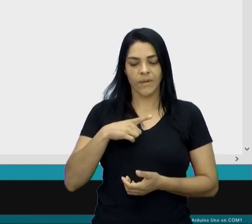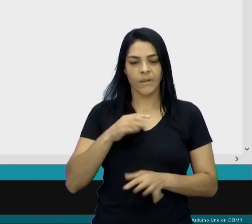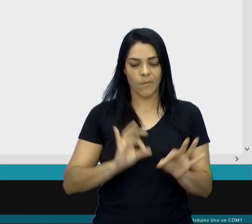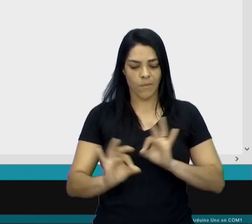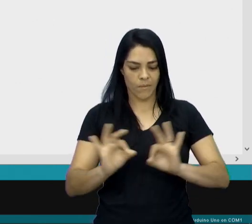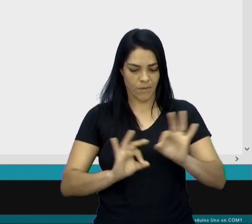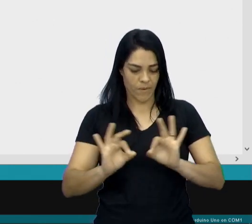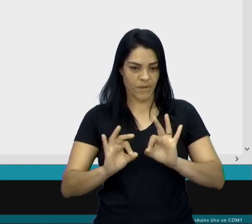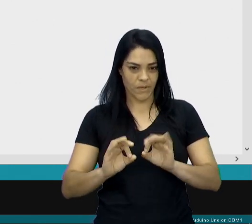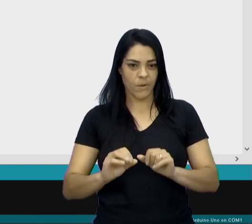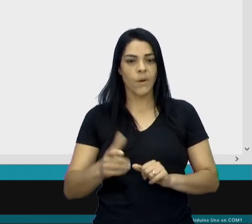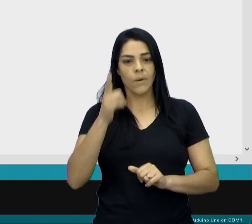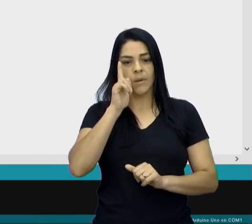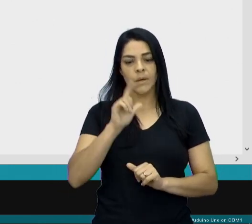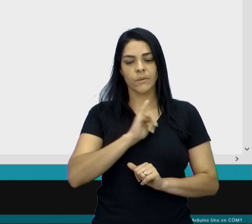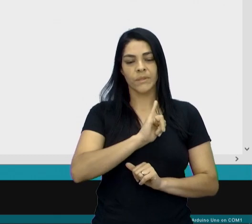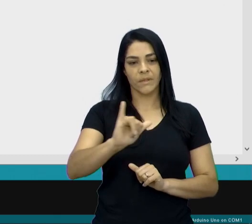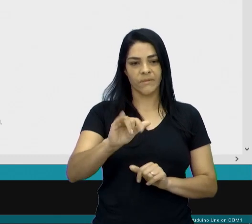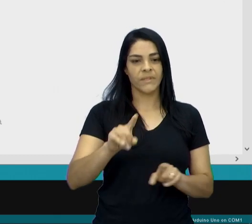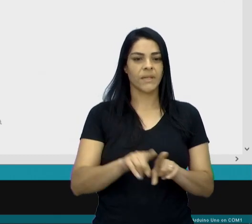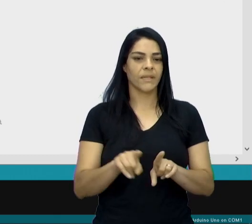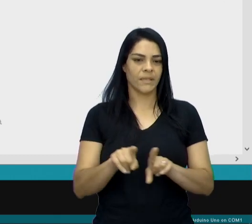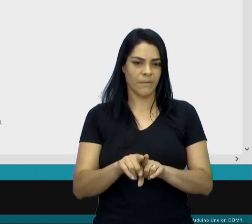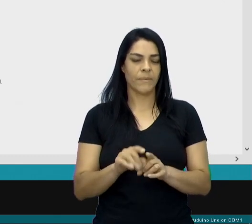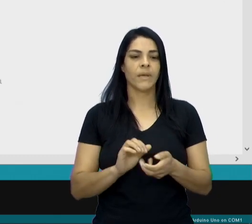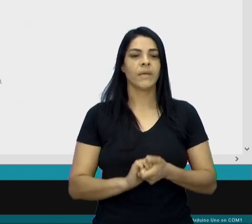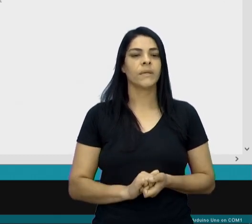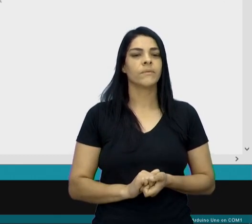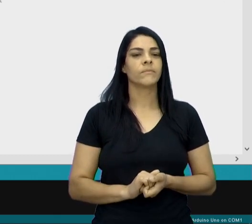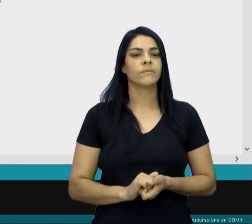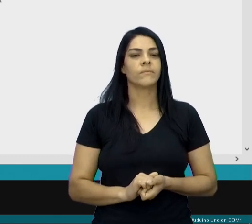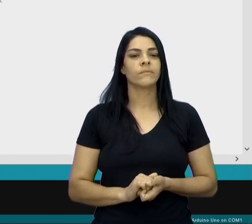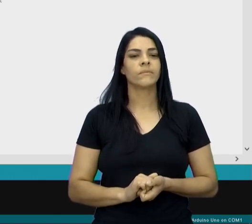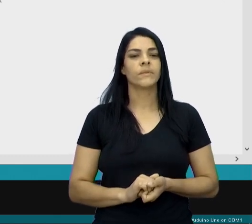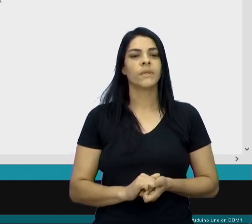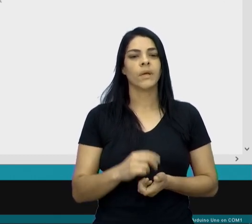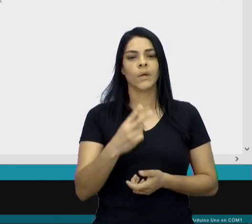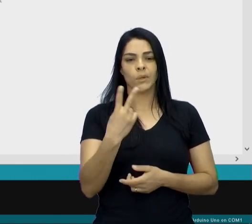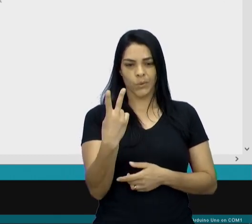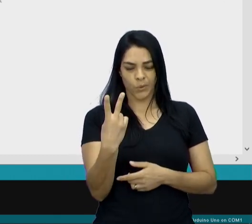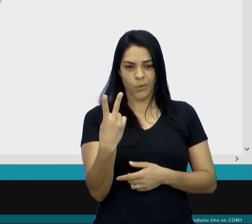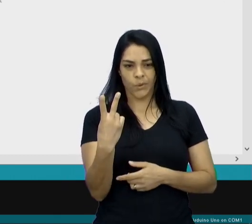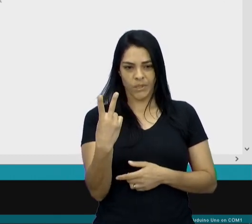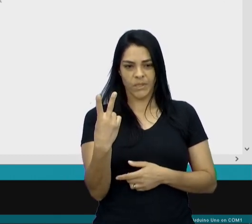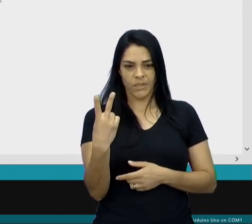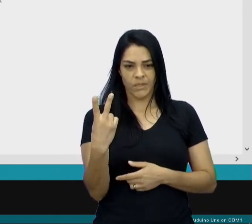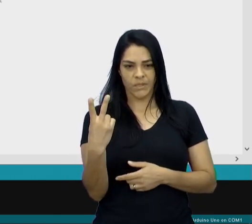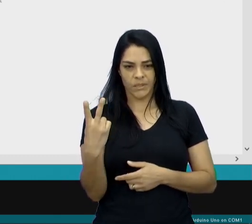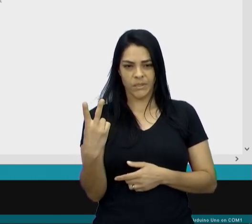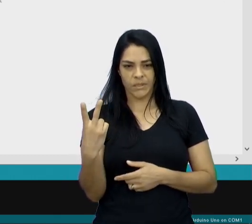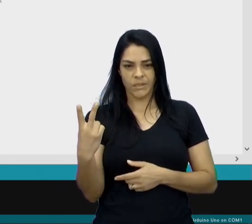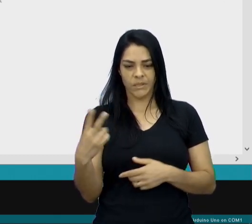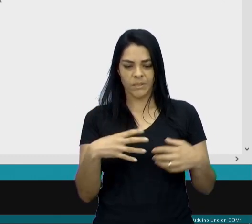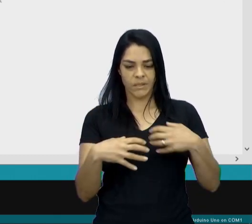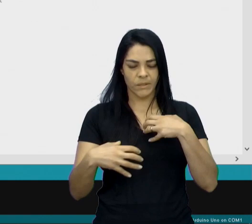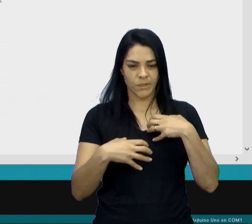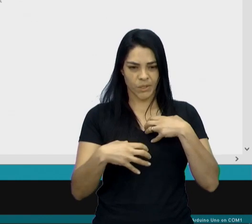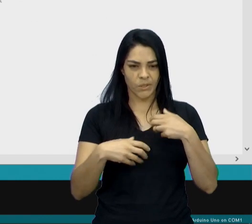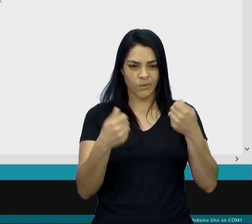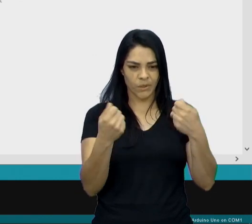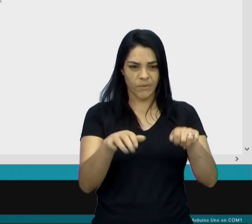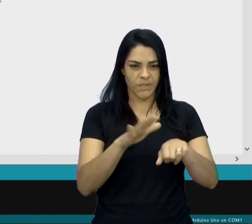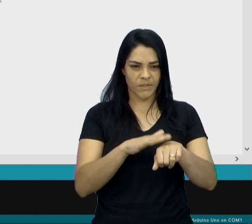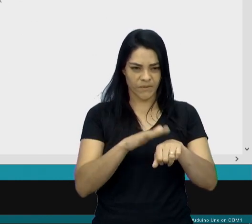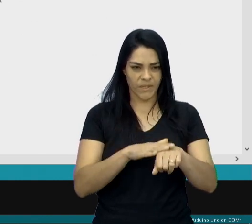certo? Bom, o Arduino, ele tem basicamente dois comandos que sempre você vai ter que fazer. O